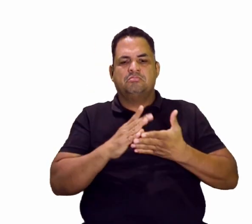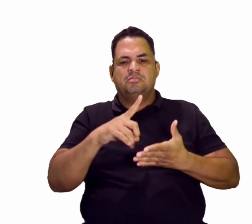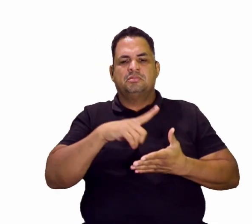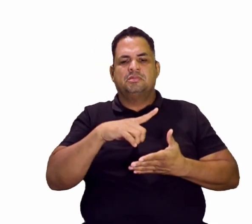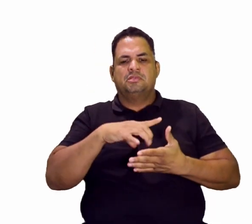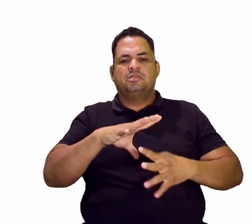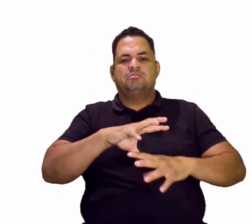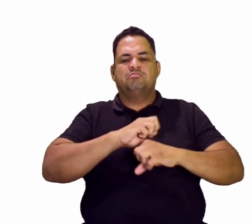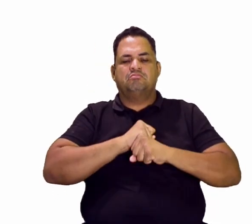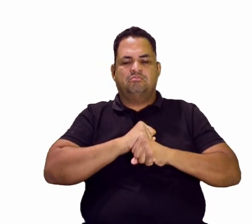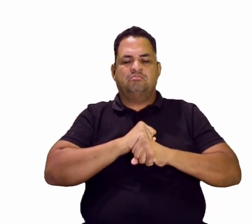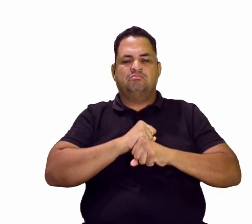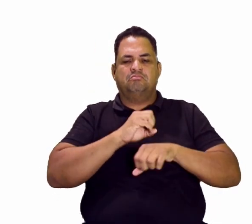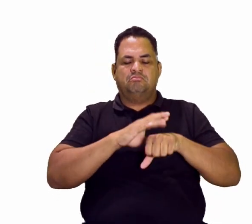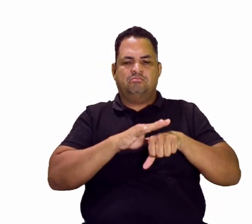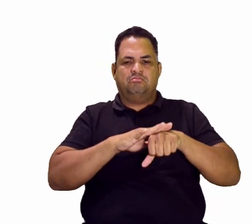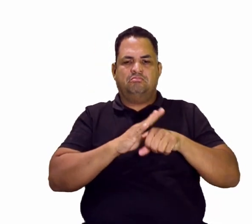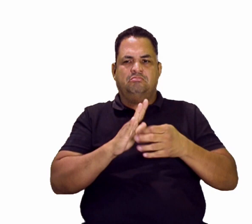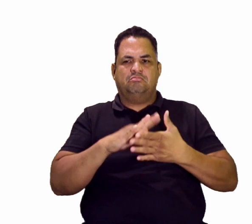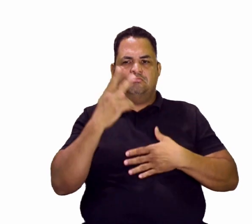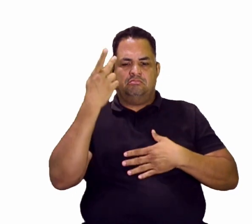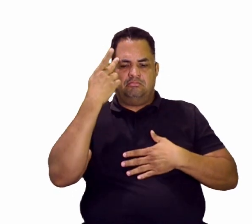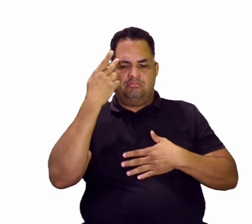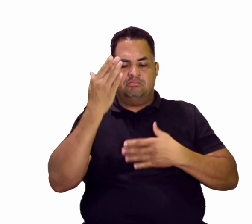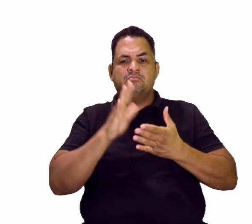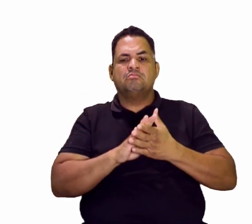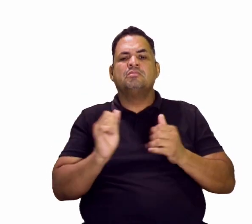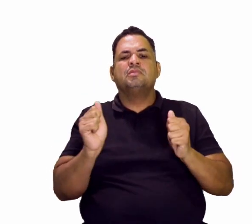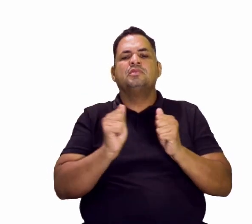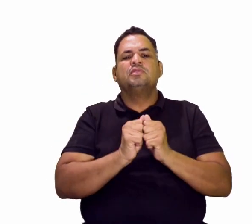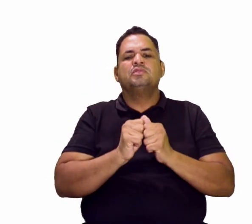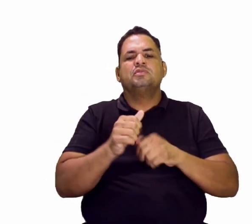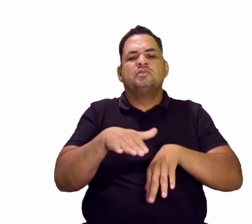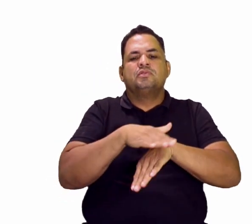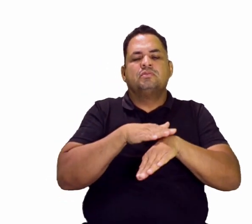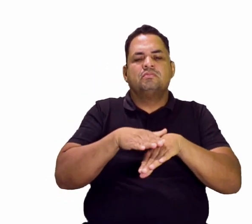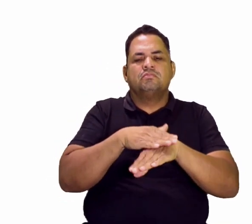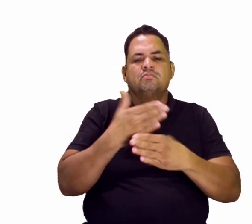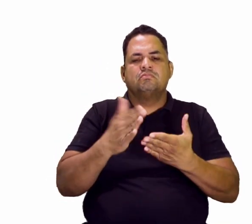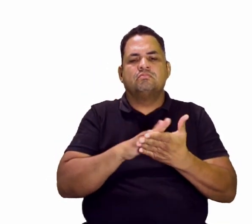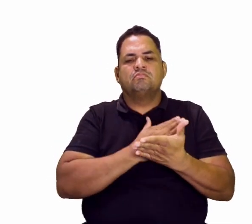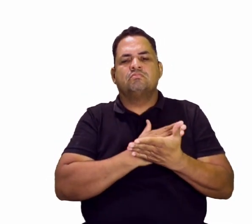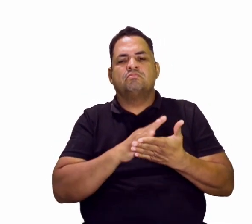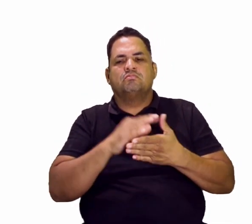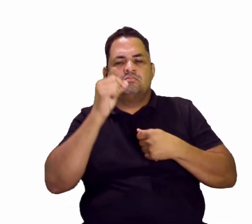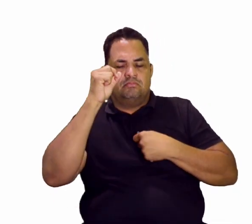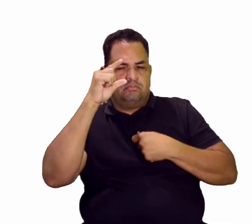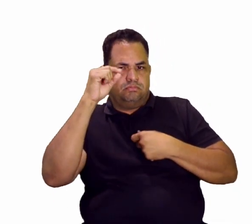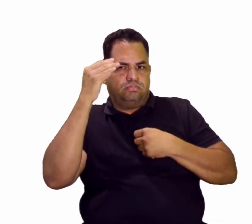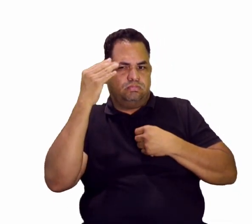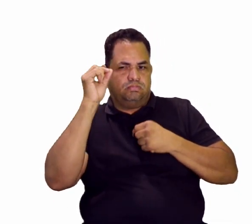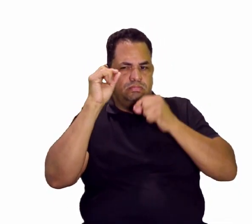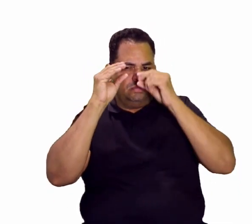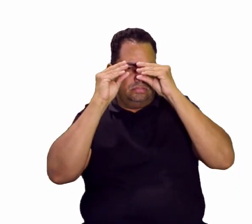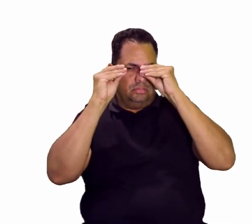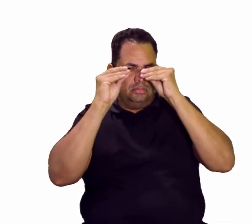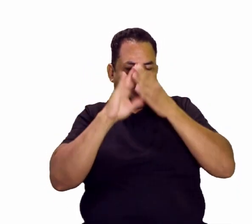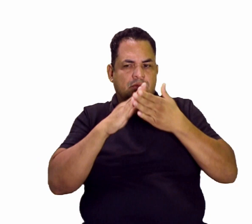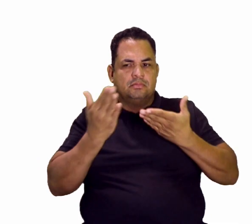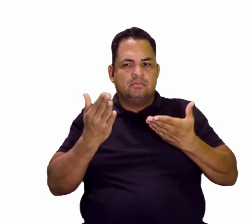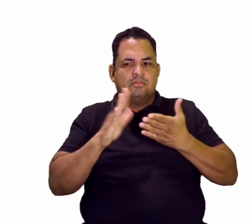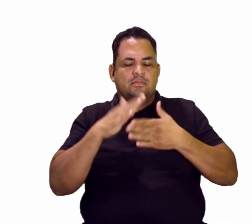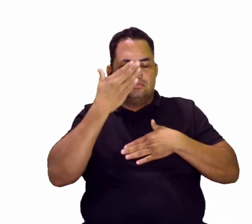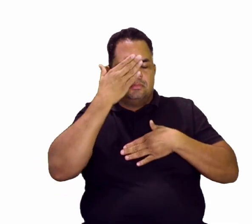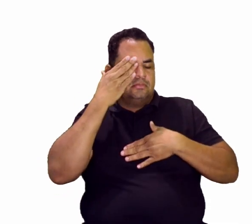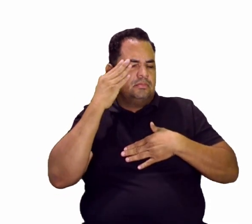muito comum. Quando a gente está aqui conversando com um colega, começou essa irritação, né? E aí você passa a